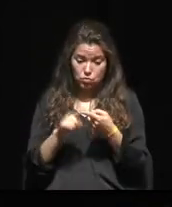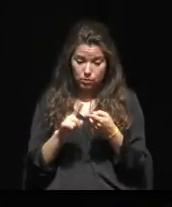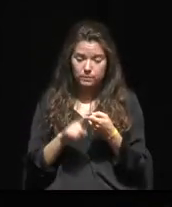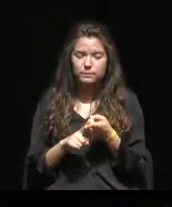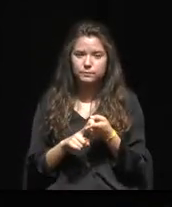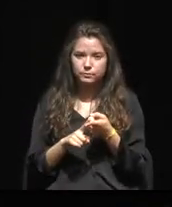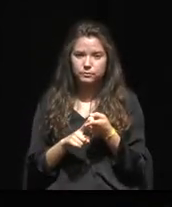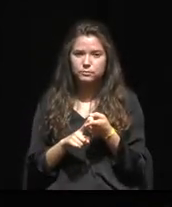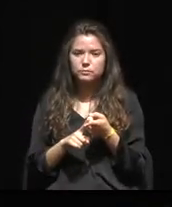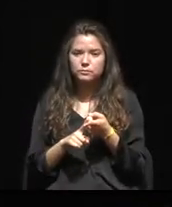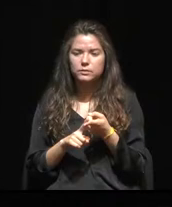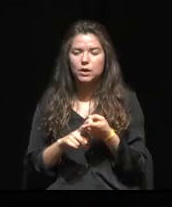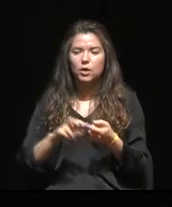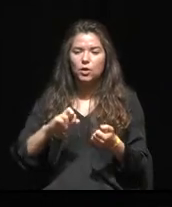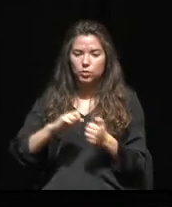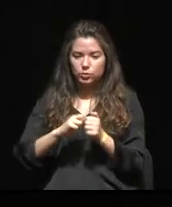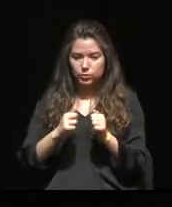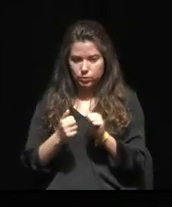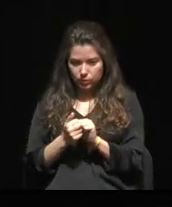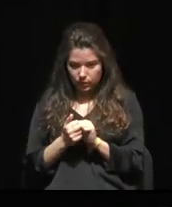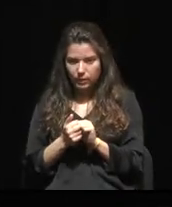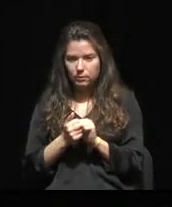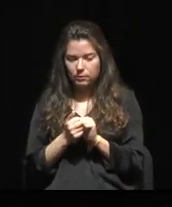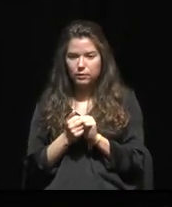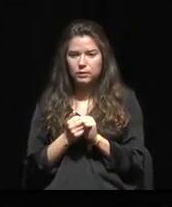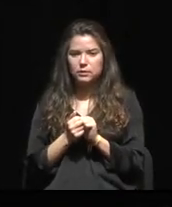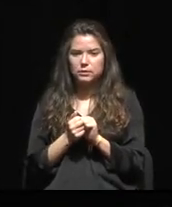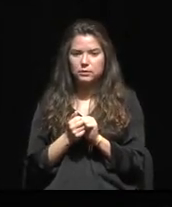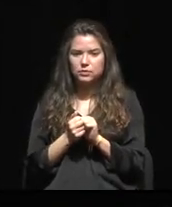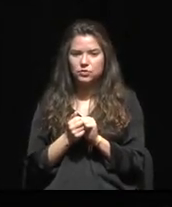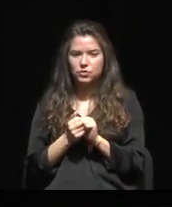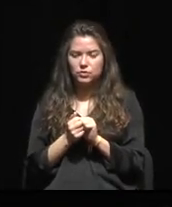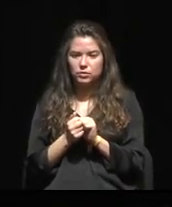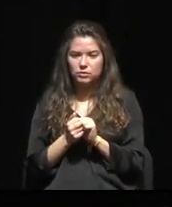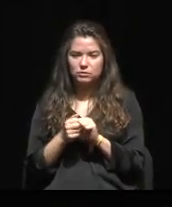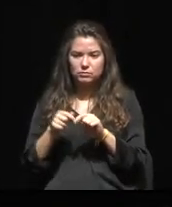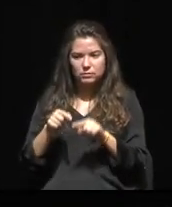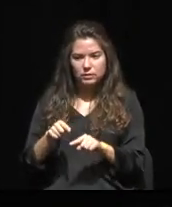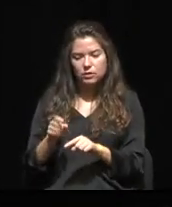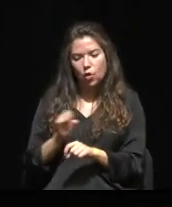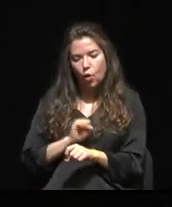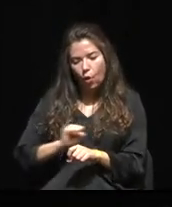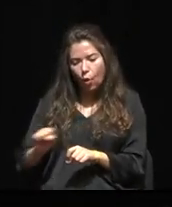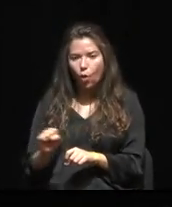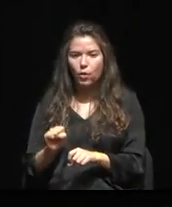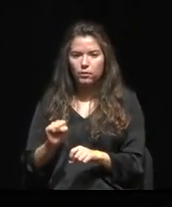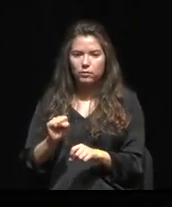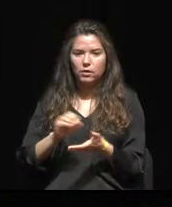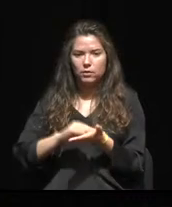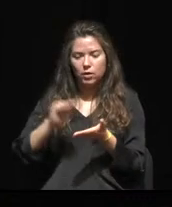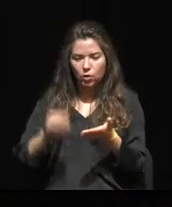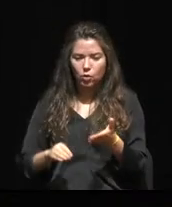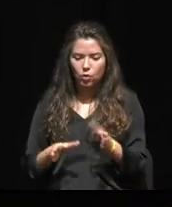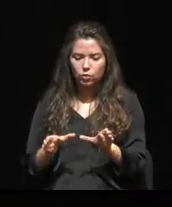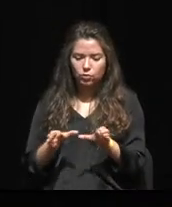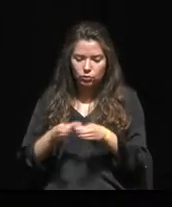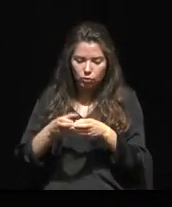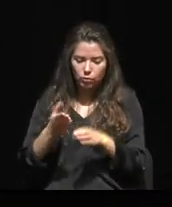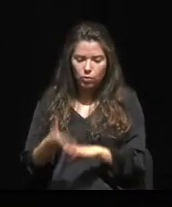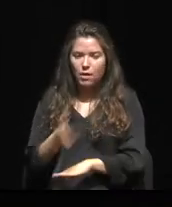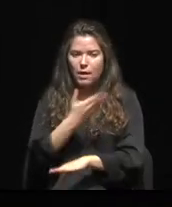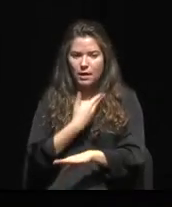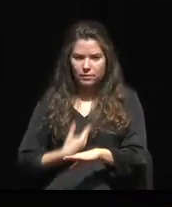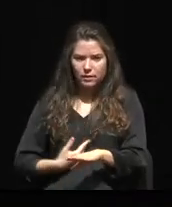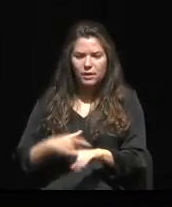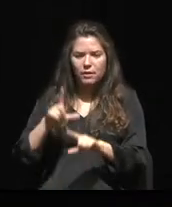quais Quais os riscos inerentes à revogação da concessão celebrada pelo anterior executivo e a segunda que critérios foram